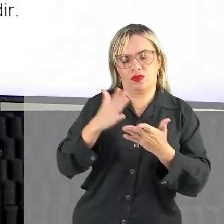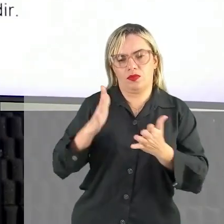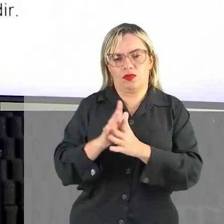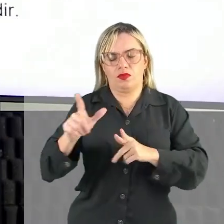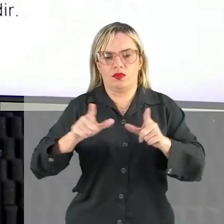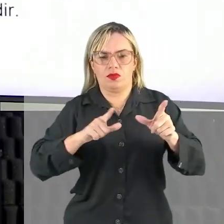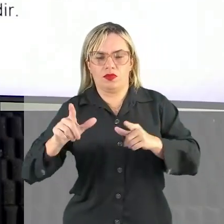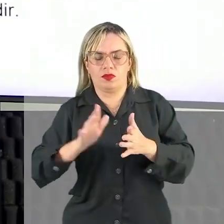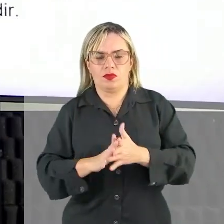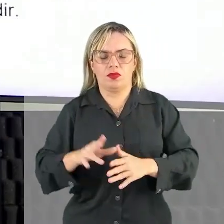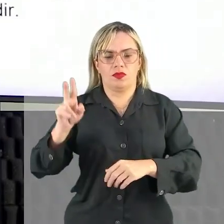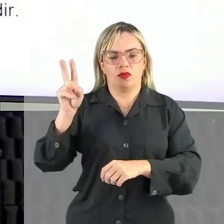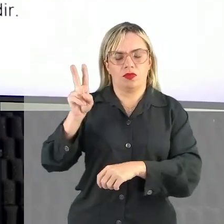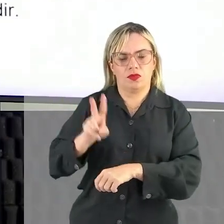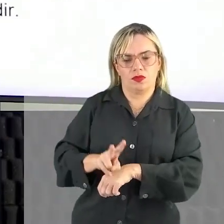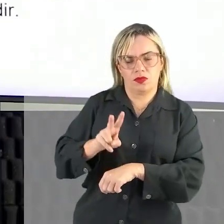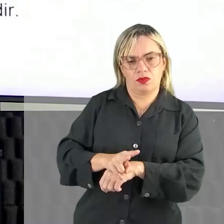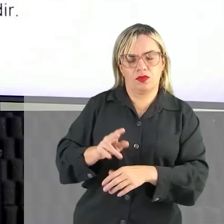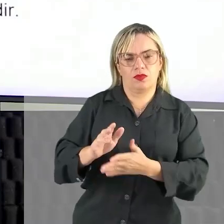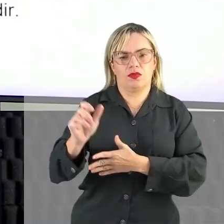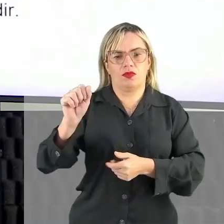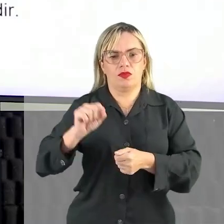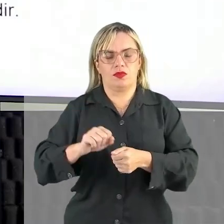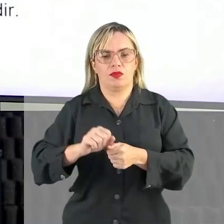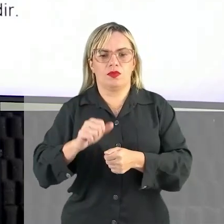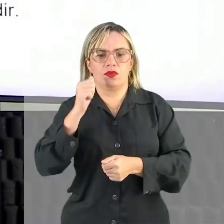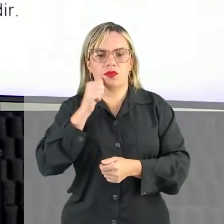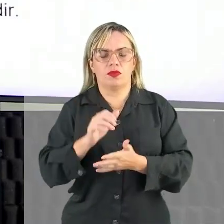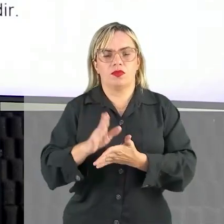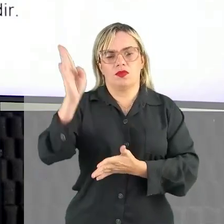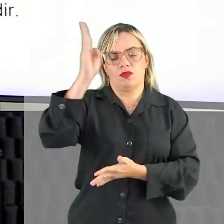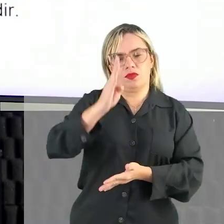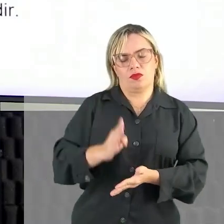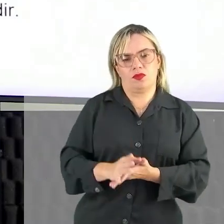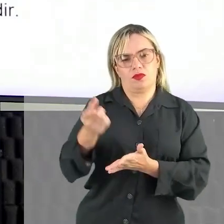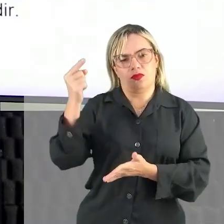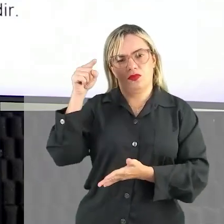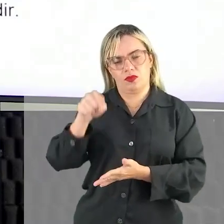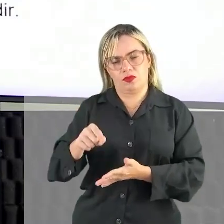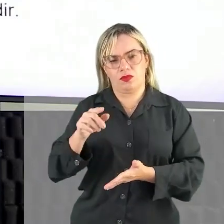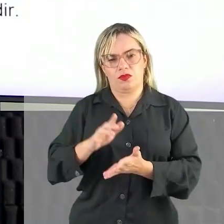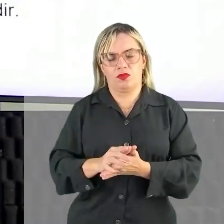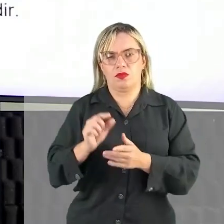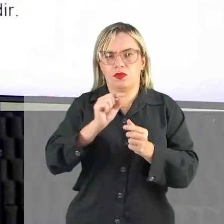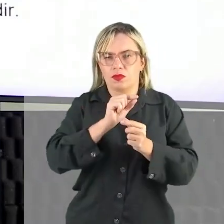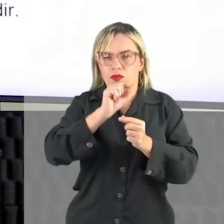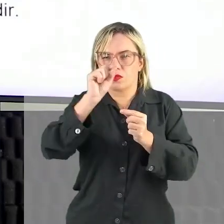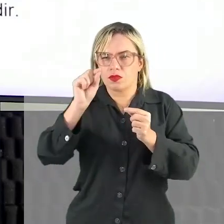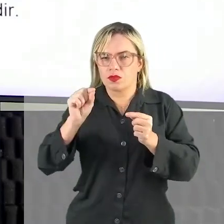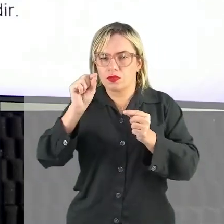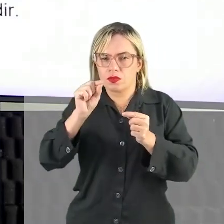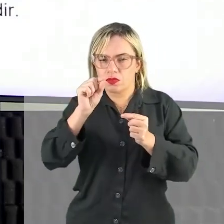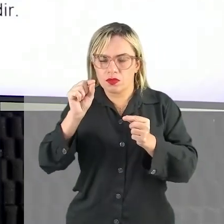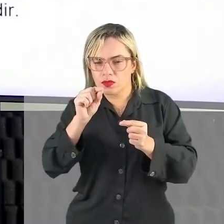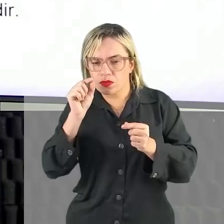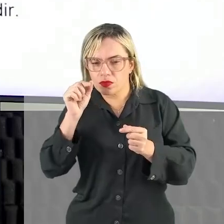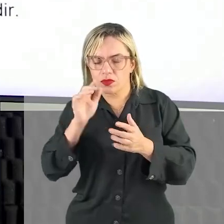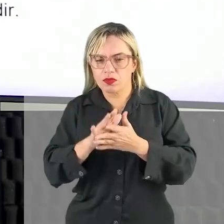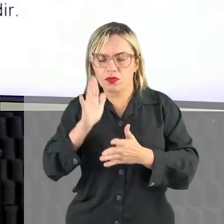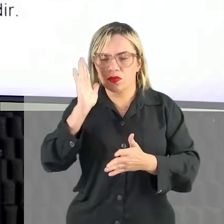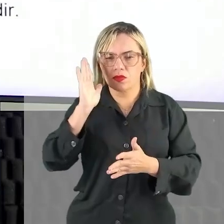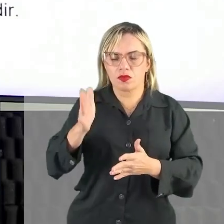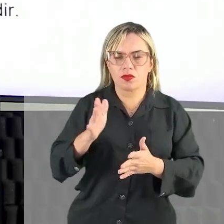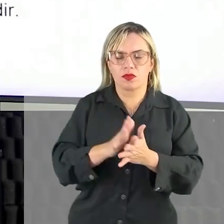trabalho de cuidado feito pela mulher no Brasil você já puxa uma setinha e já vai ali